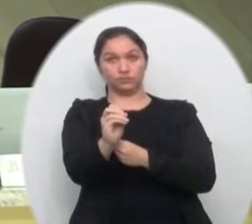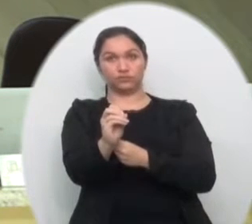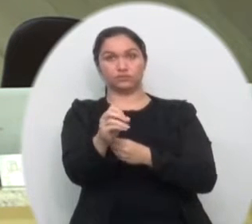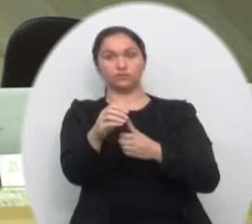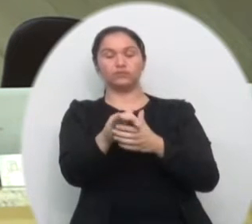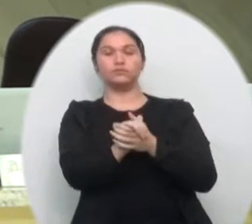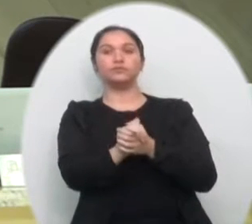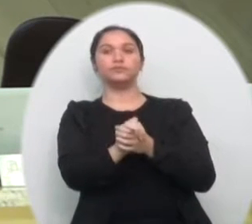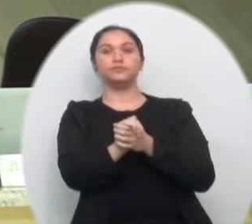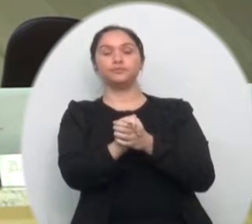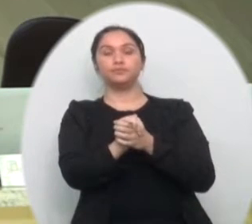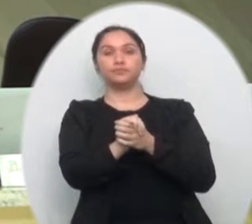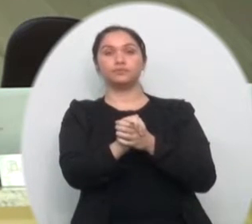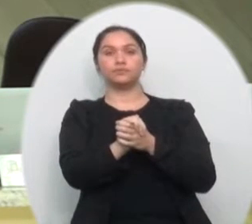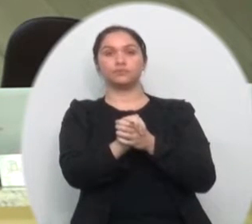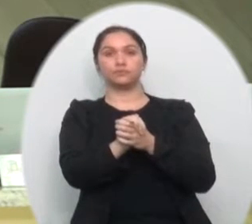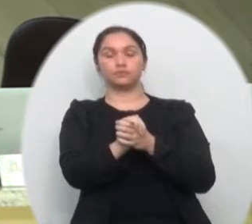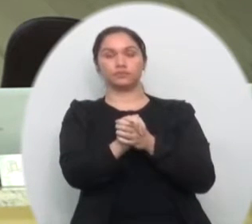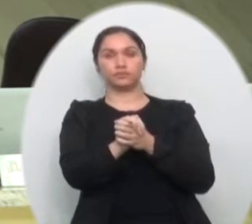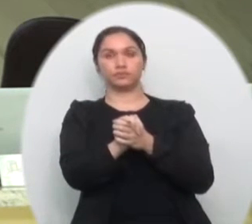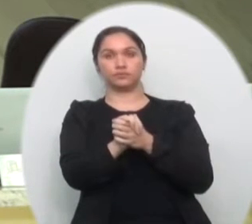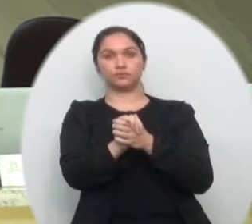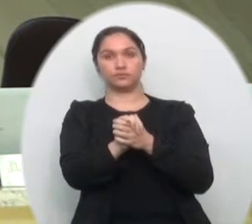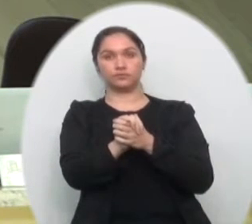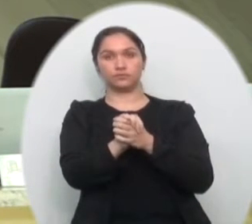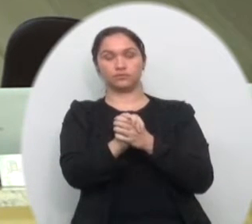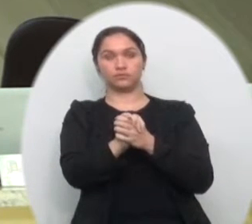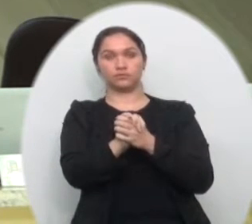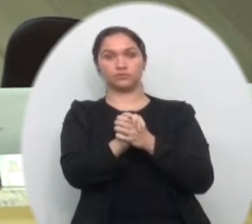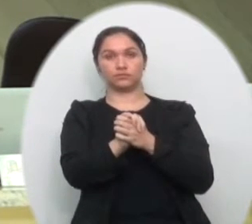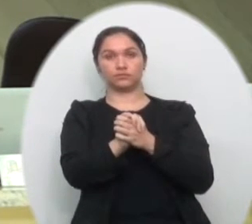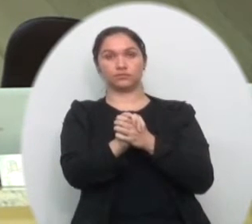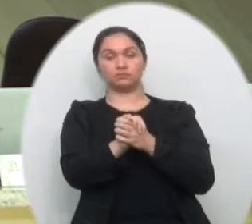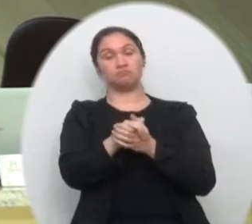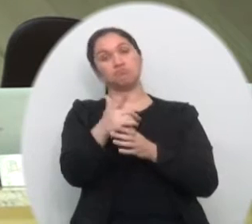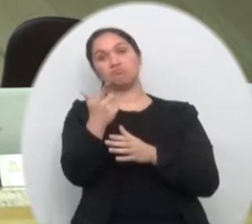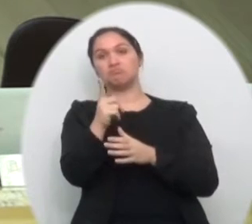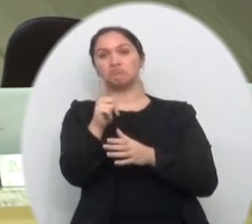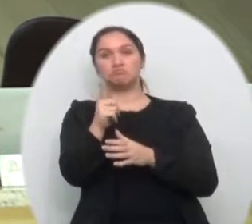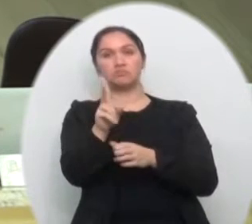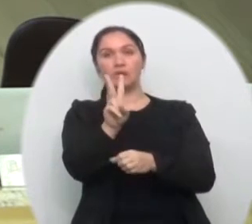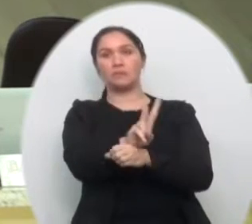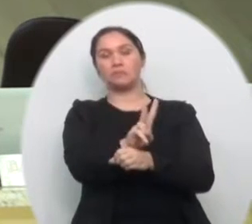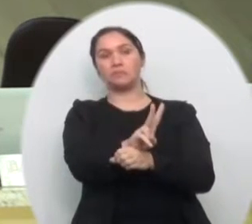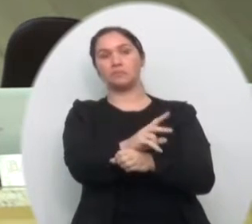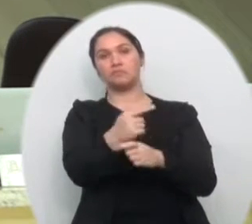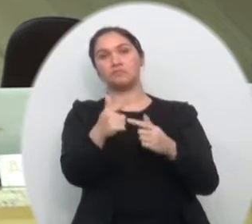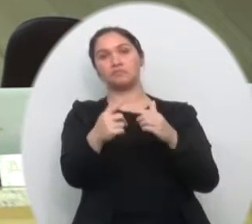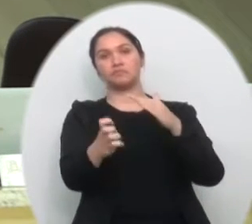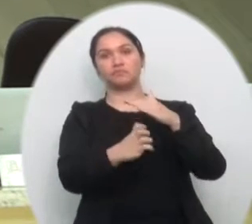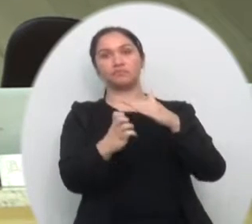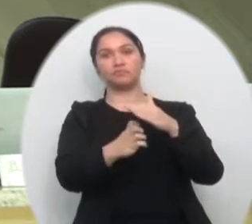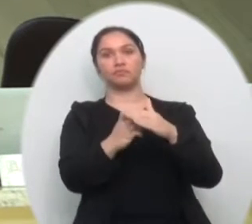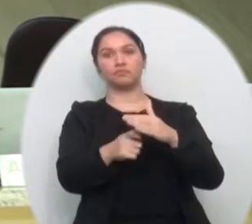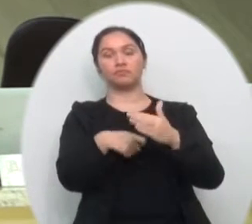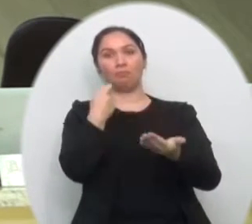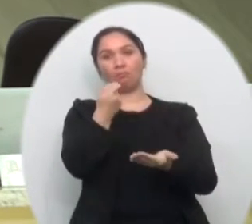feito isso, dali não tem mais nenhuma fiscalização, a empresa arcou com tudo.